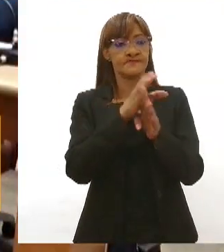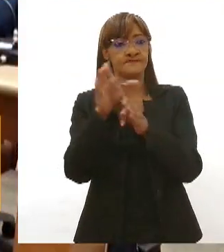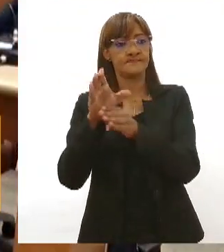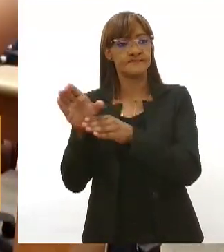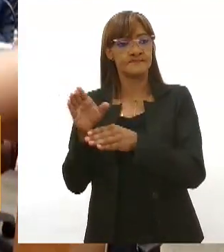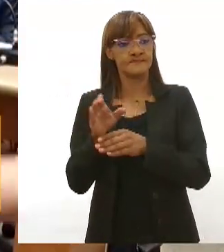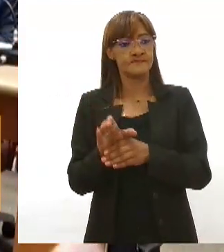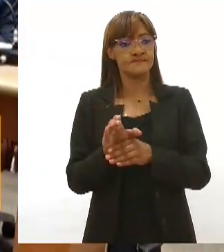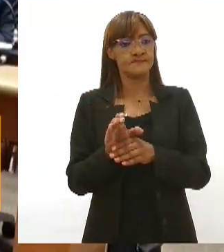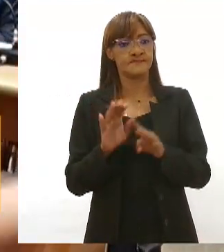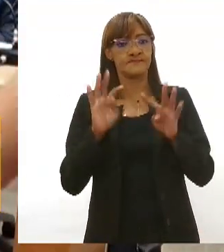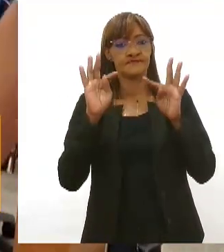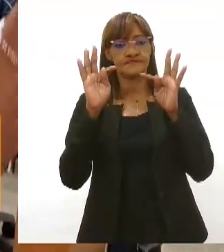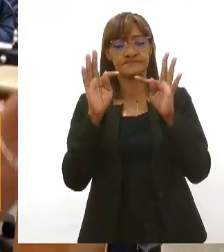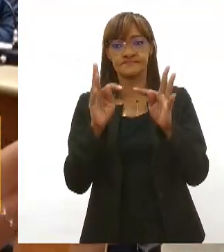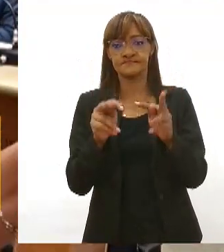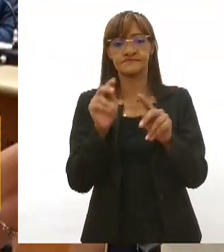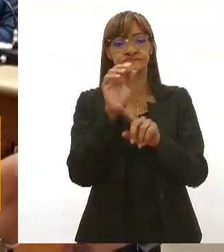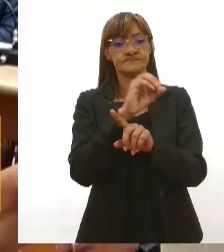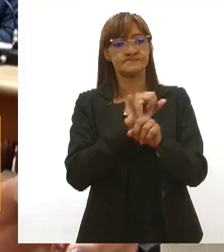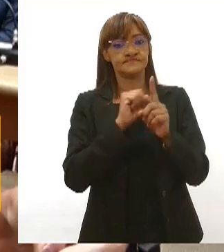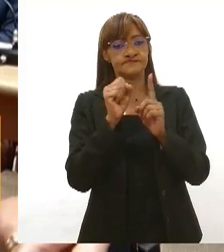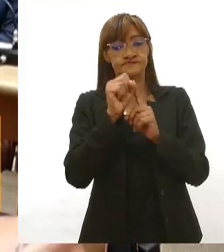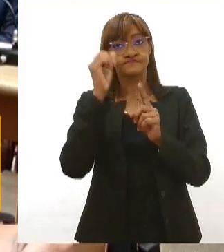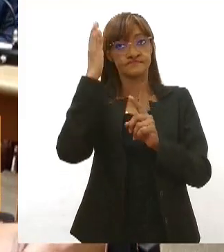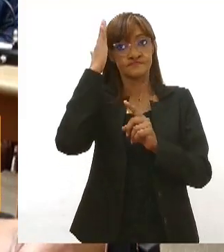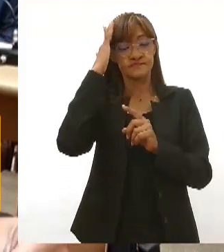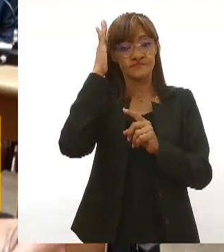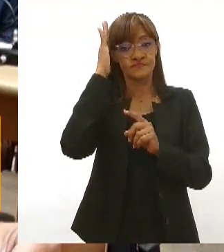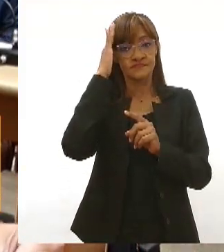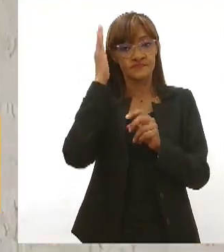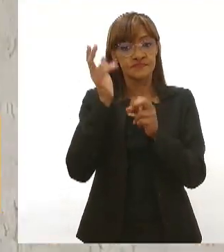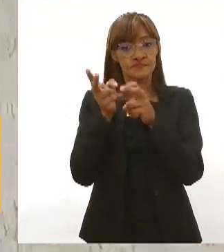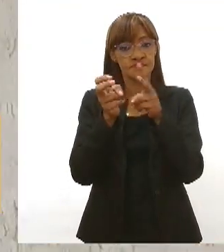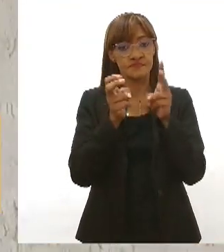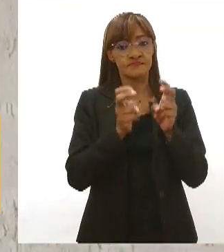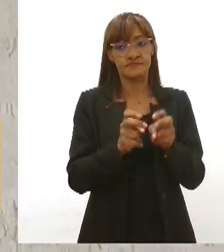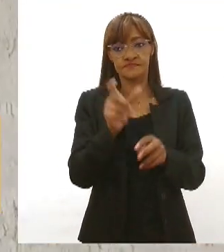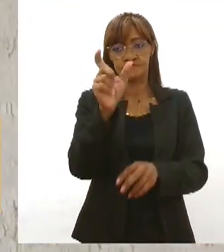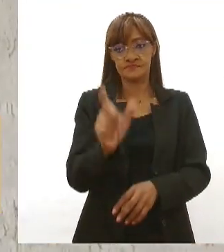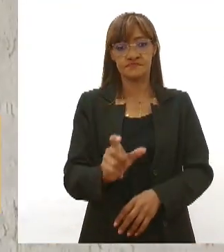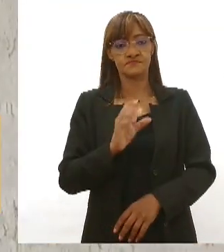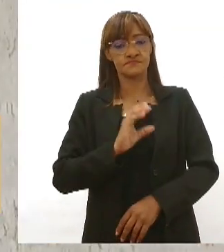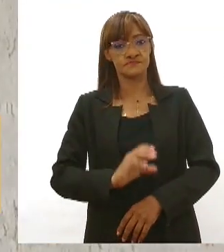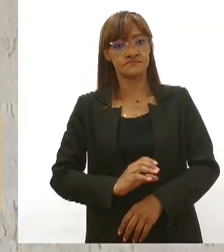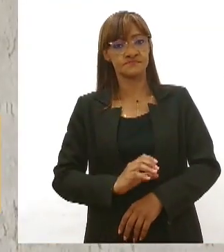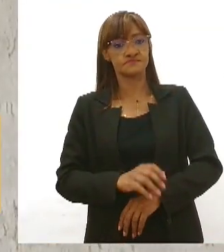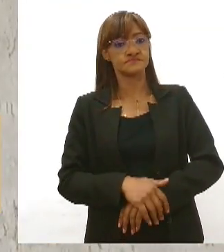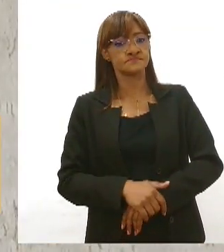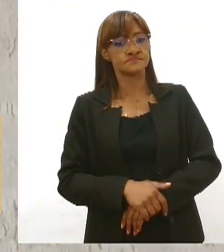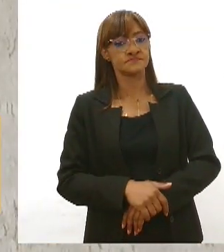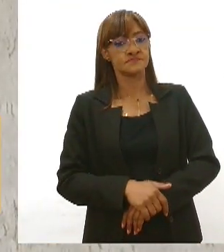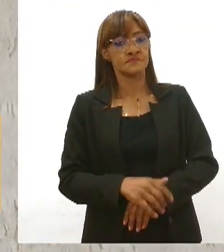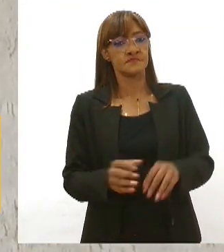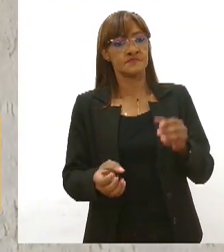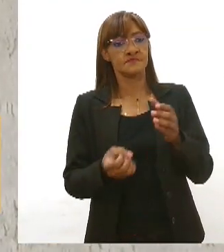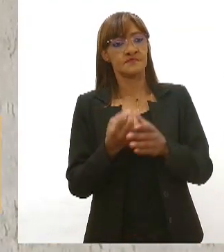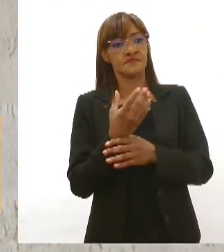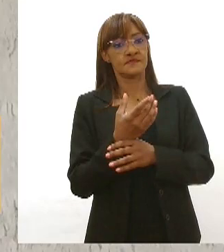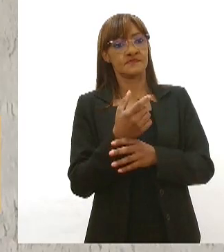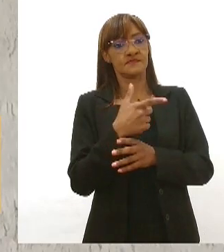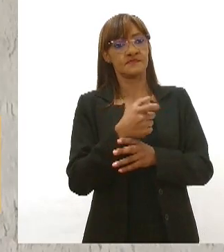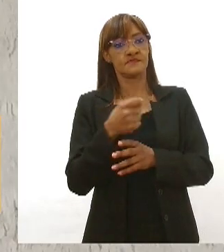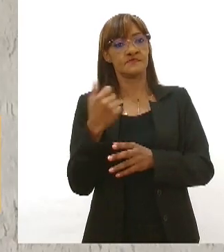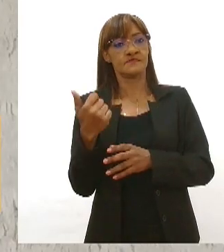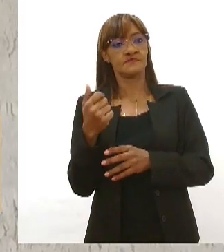o restante da sociedade enxergue essas pessoas como cidadãos que são. Iluminar surgiu em 2013,